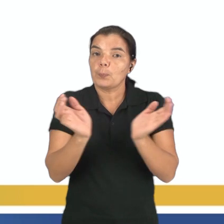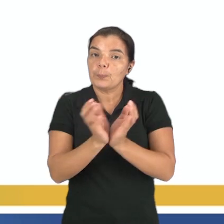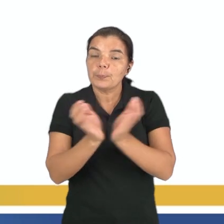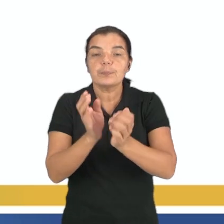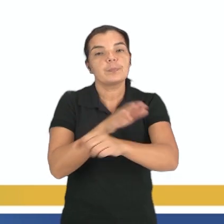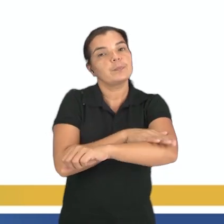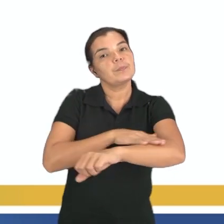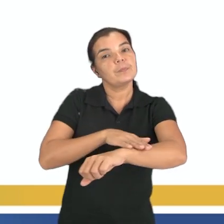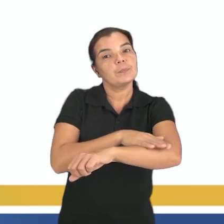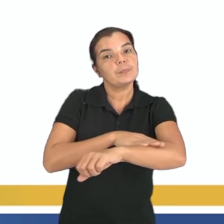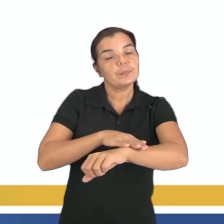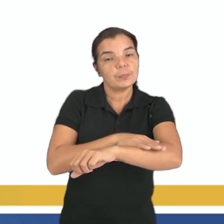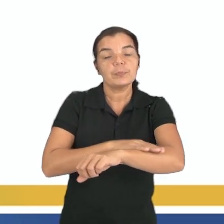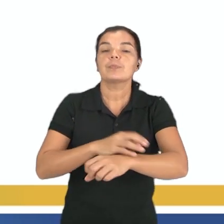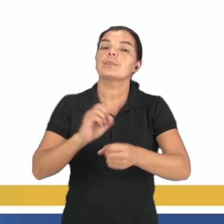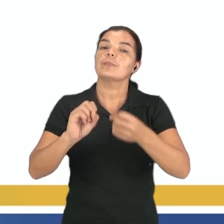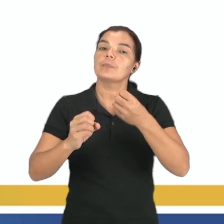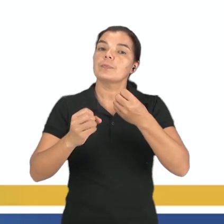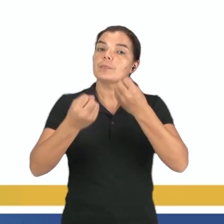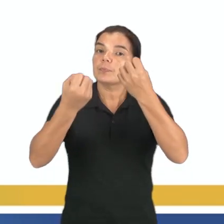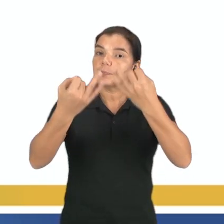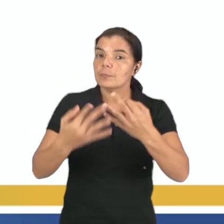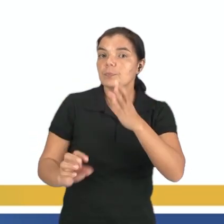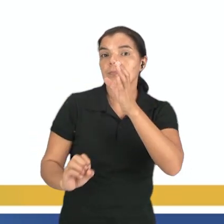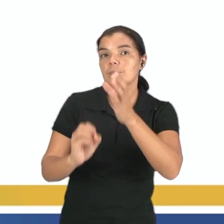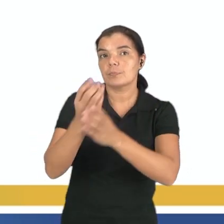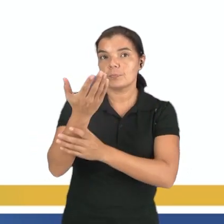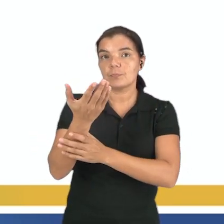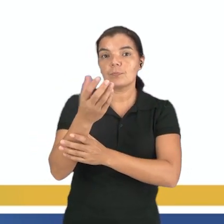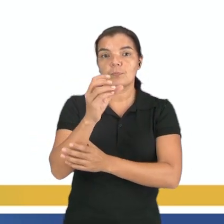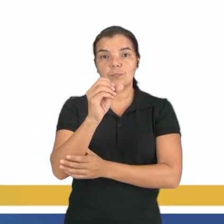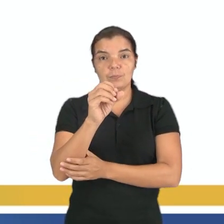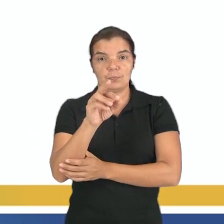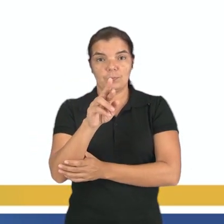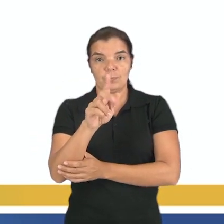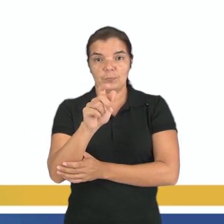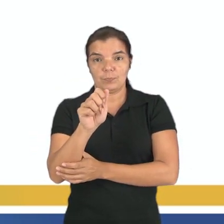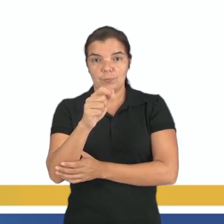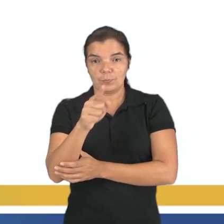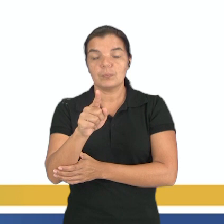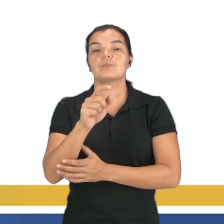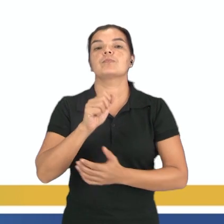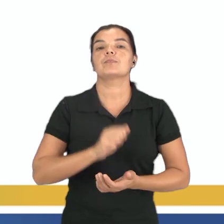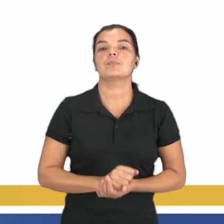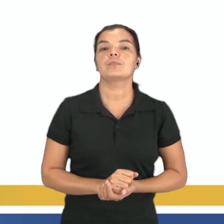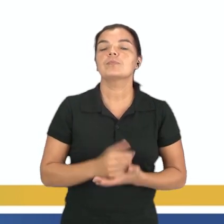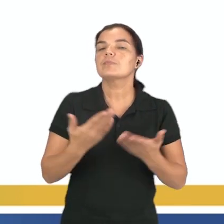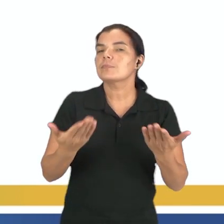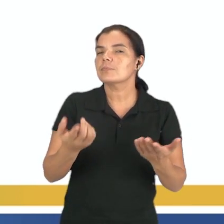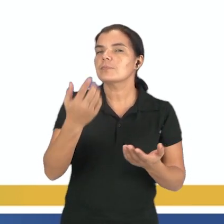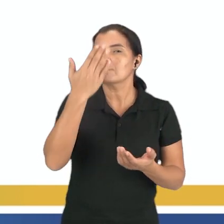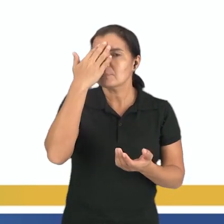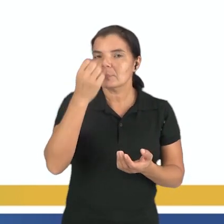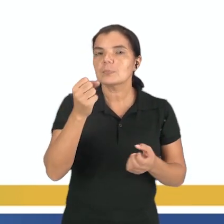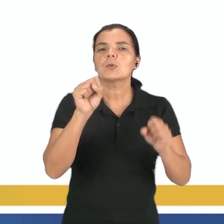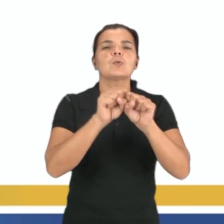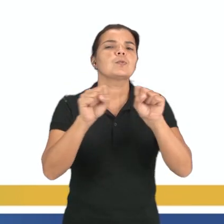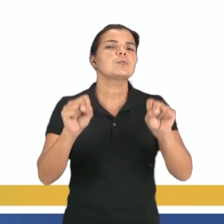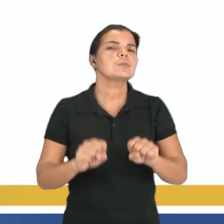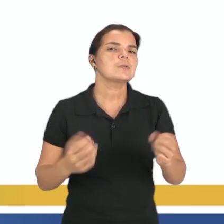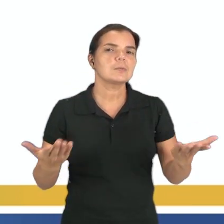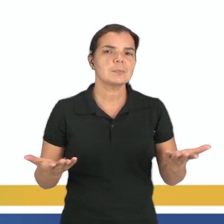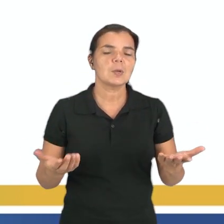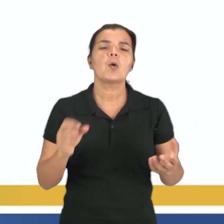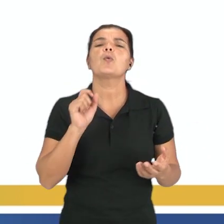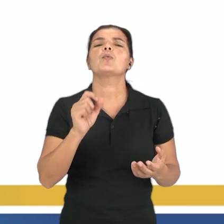de tecidos, eu estou falando que vai dar origem aos meus órgãos. E aí eu queria saber do sistema. O